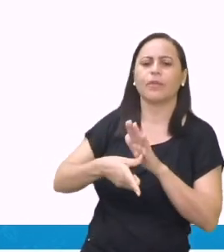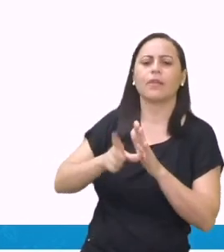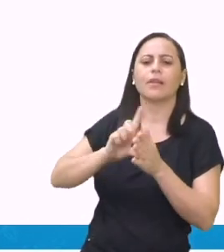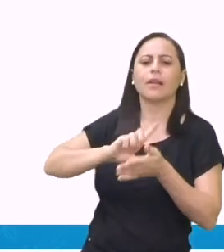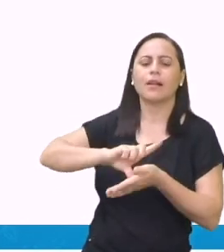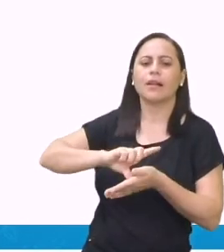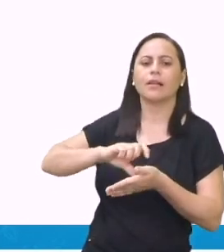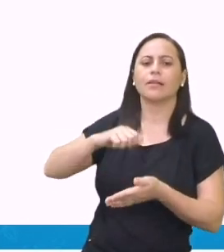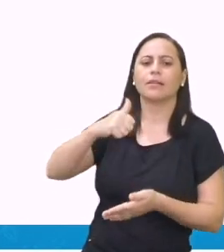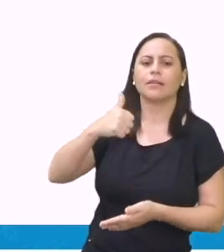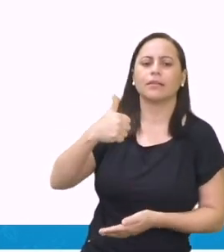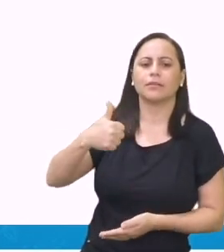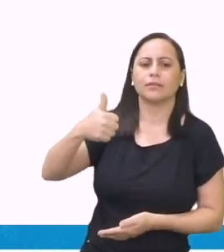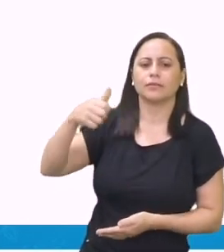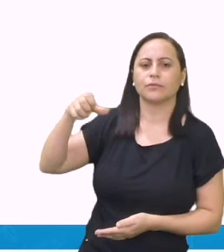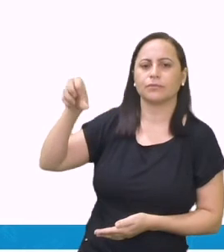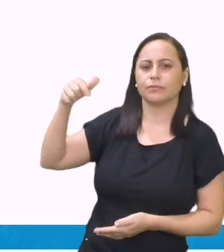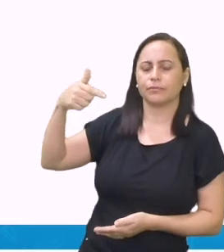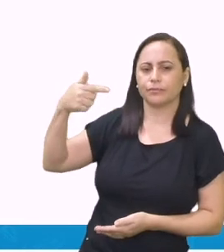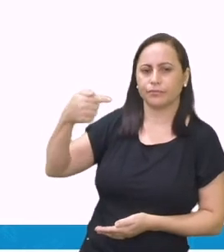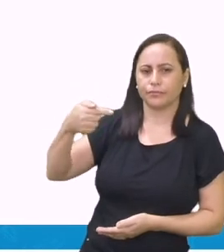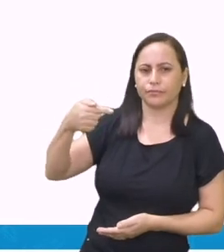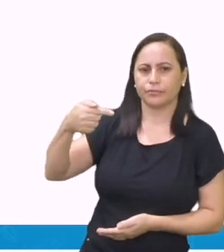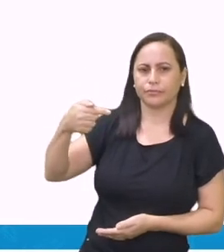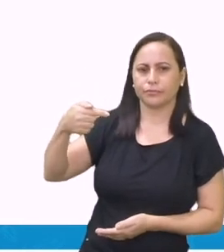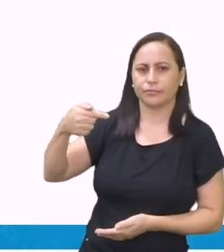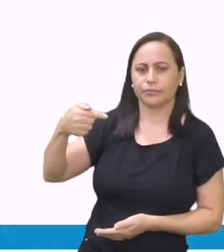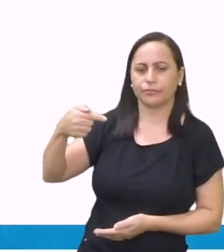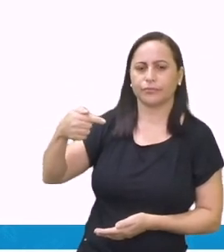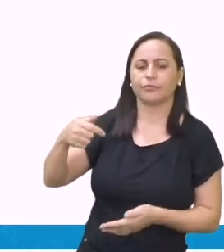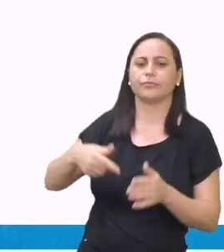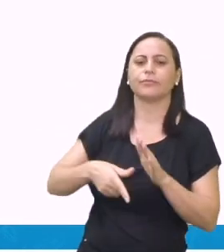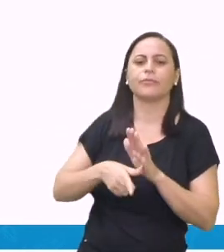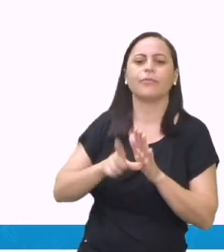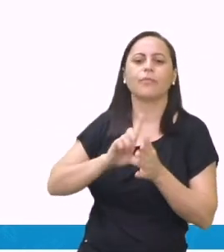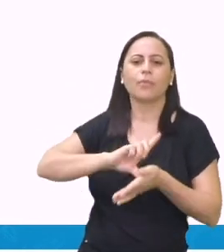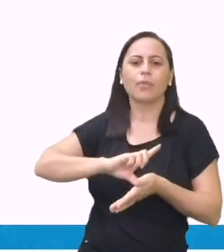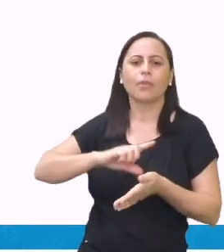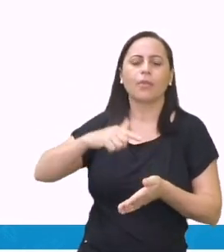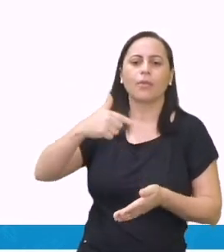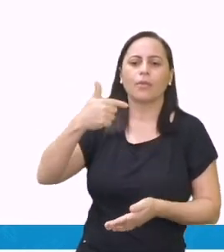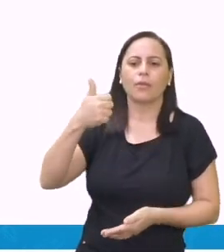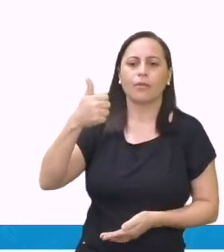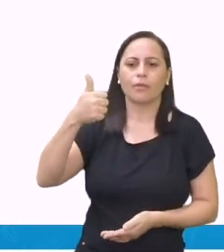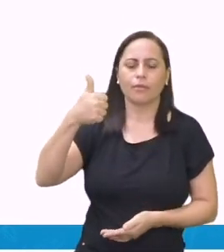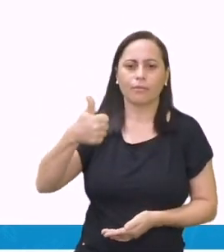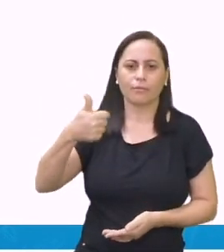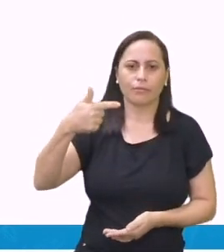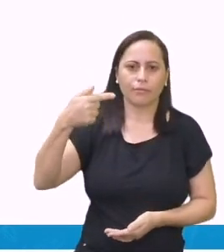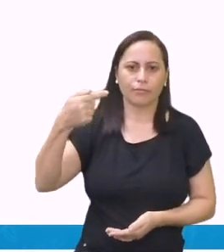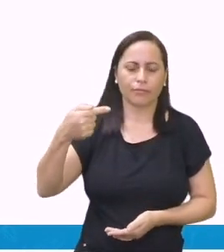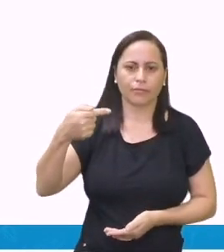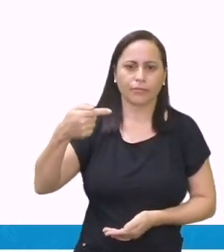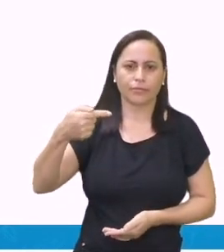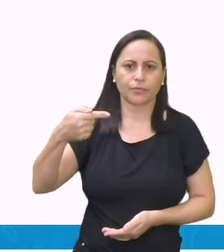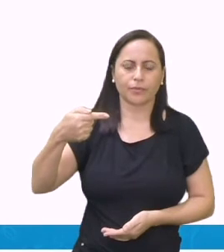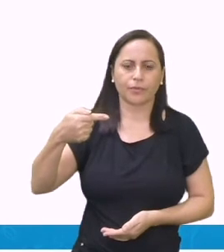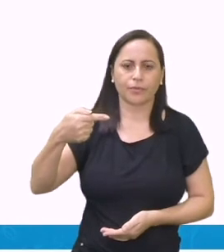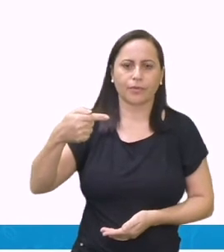18º. E assim nós vamos diminuindo, decrescente. 17º.